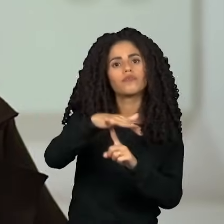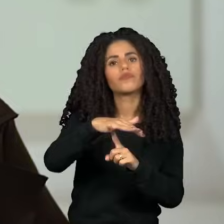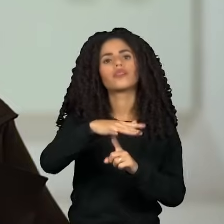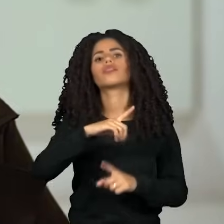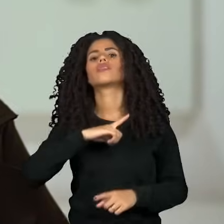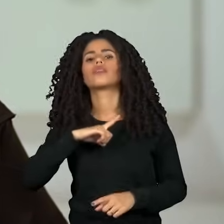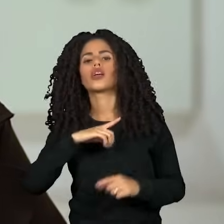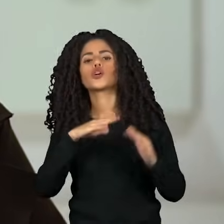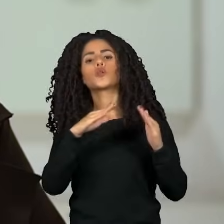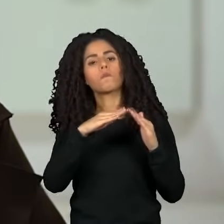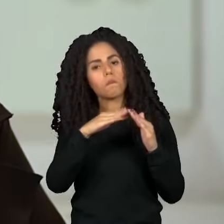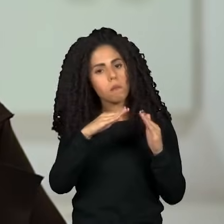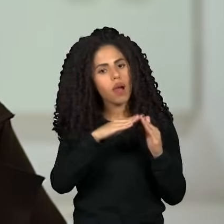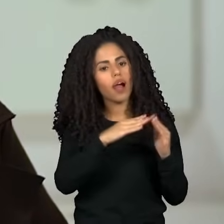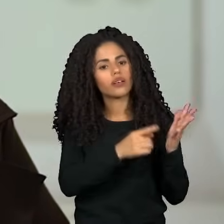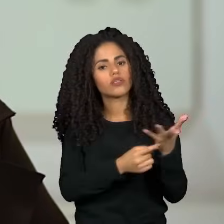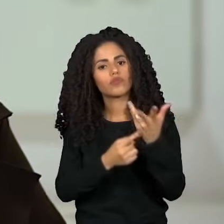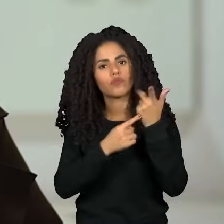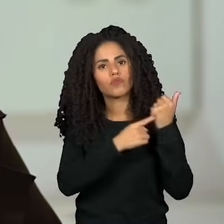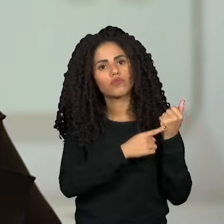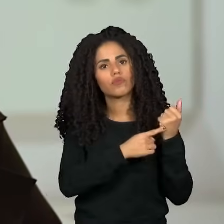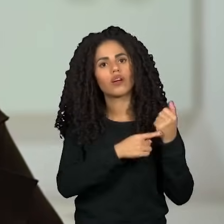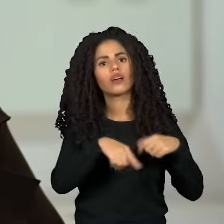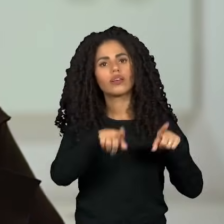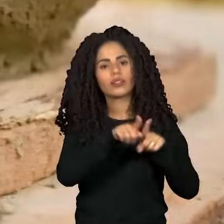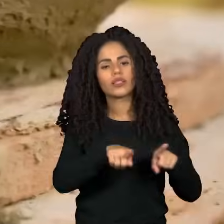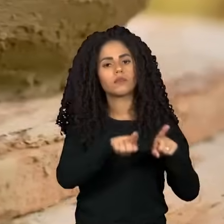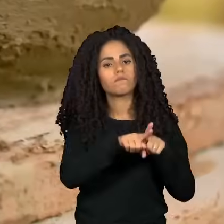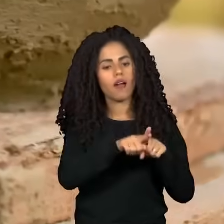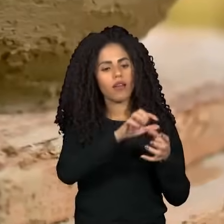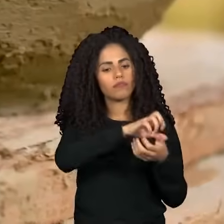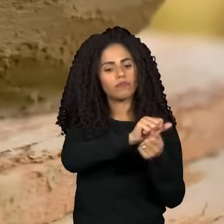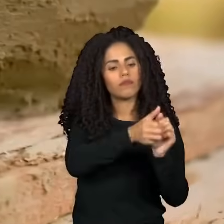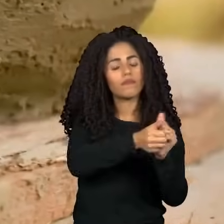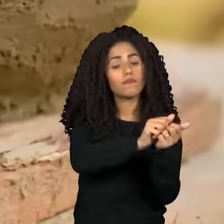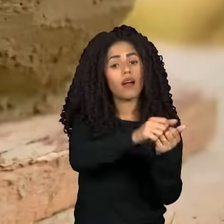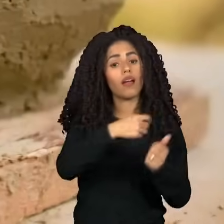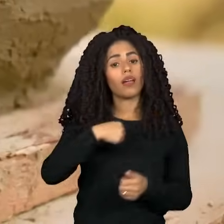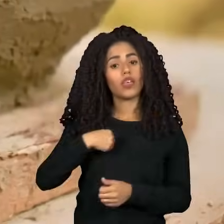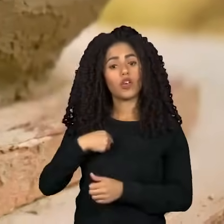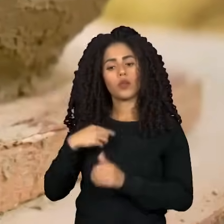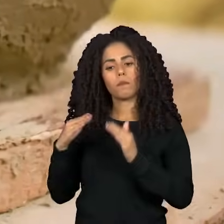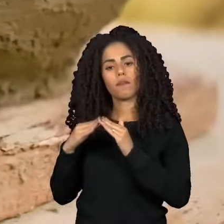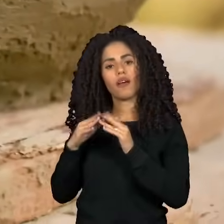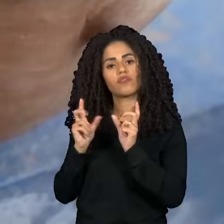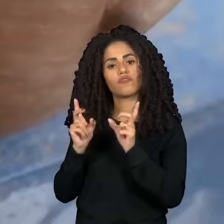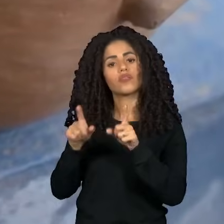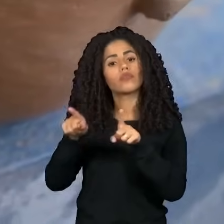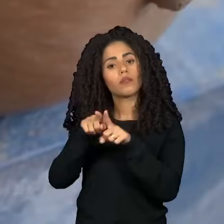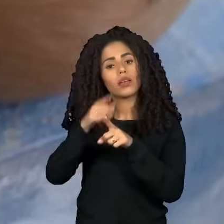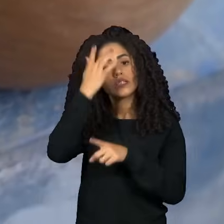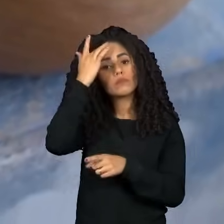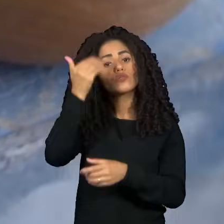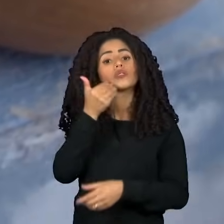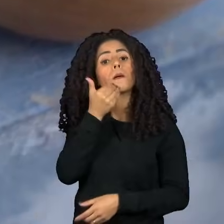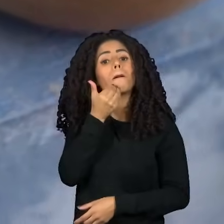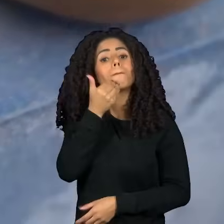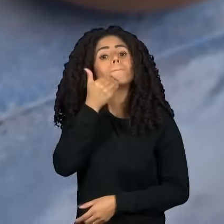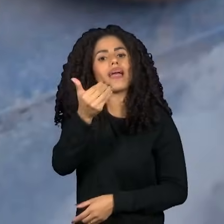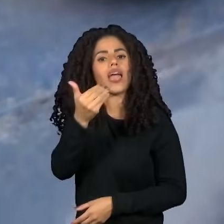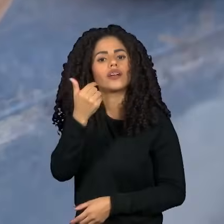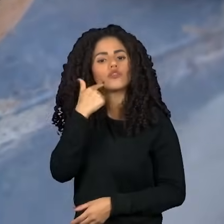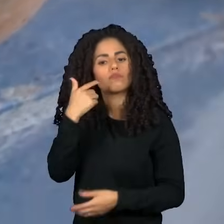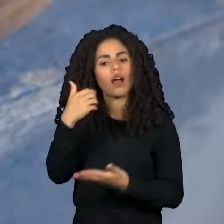casa de artesão lá na nossa comunidade, no Moranum. A gente deixa a peça lá. Eu vendo na minha casa e tenho encomenda de peça para mim